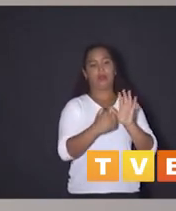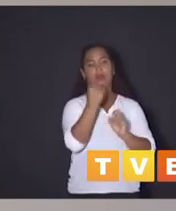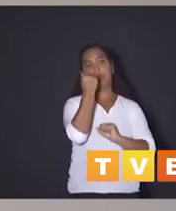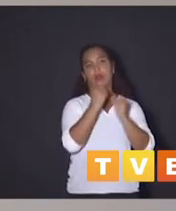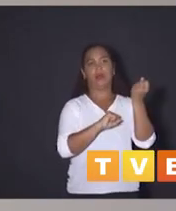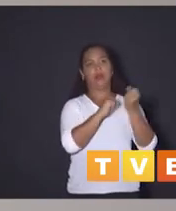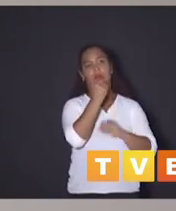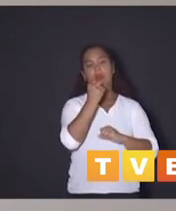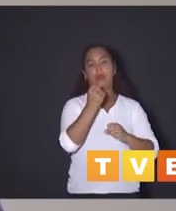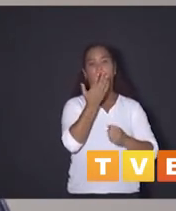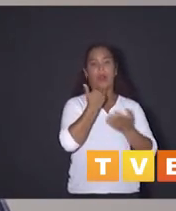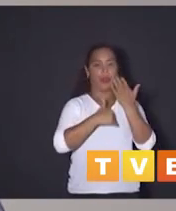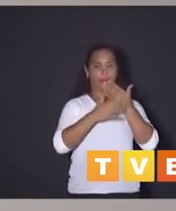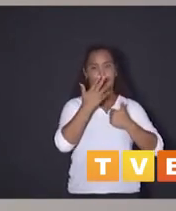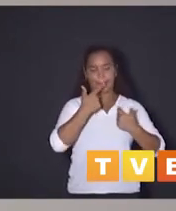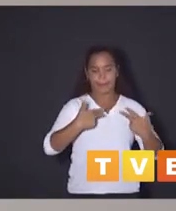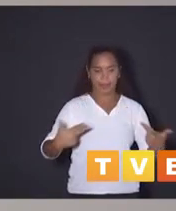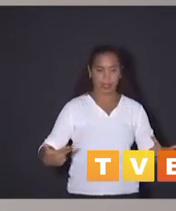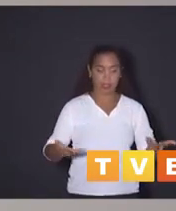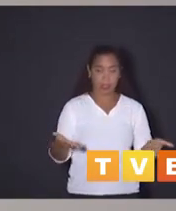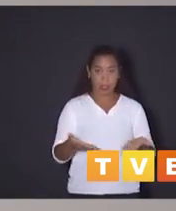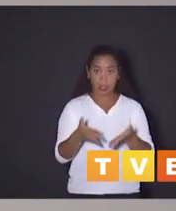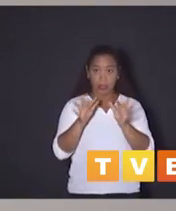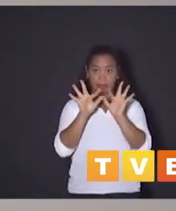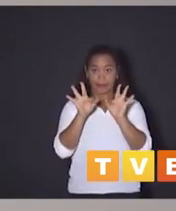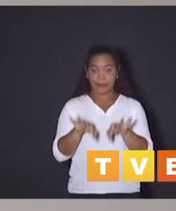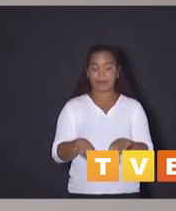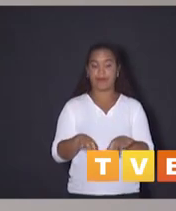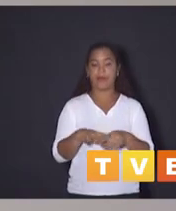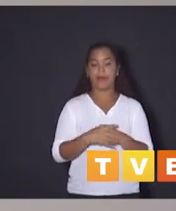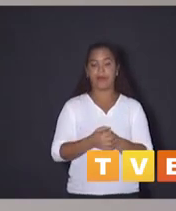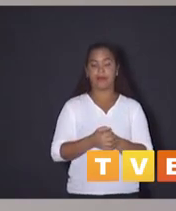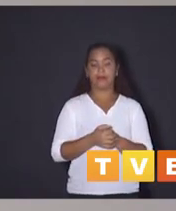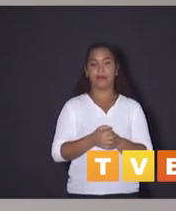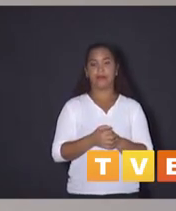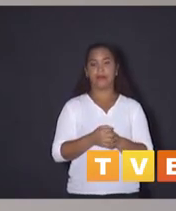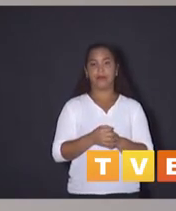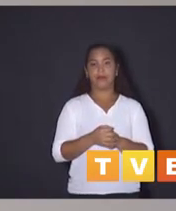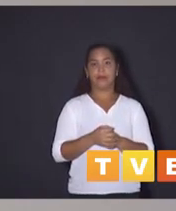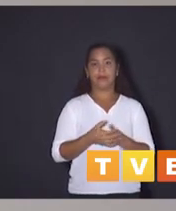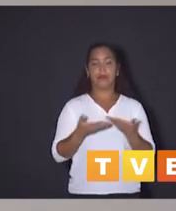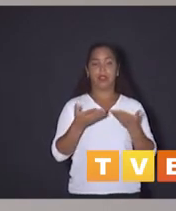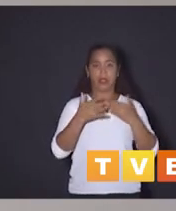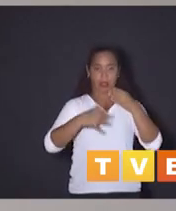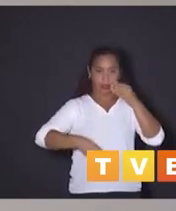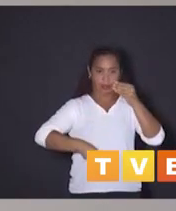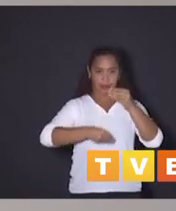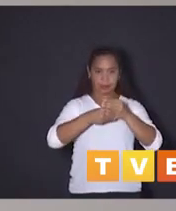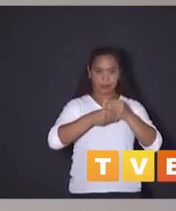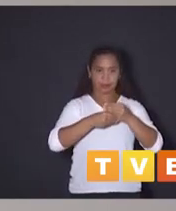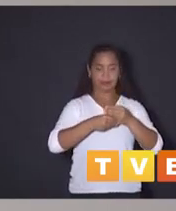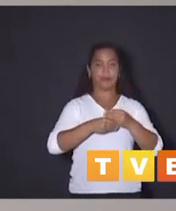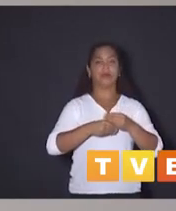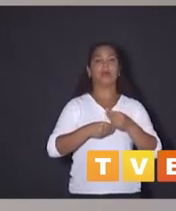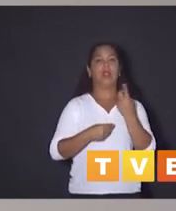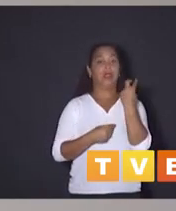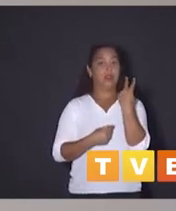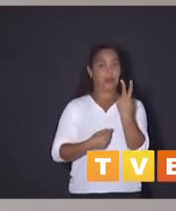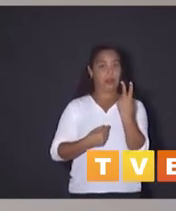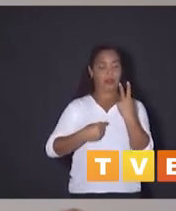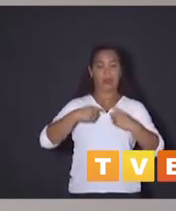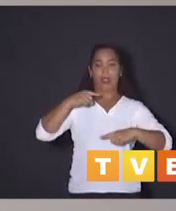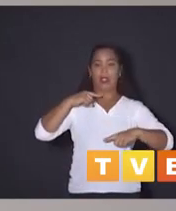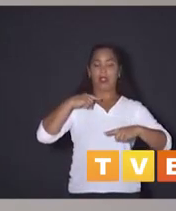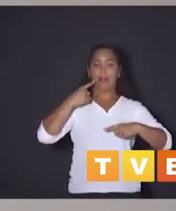aquilo que a gente precisa e pra encerrar eu queria é acrescentar uma segunda polêmica contemporâneo